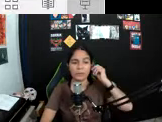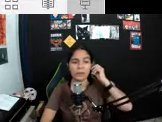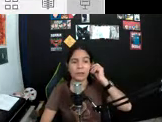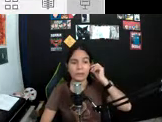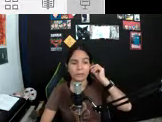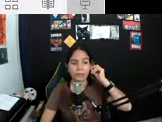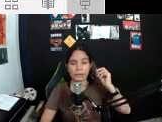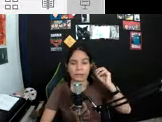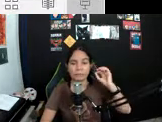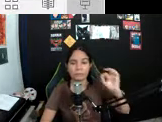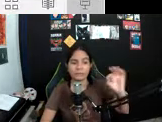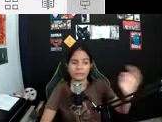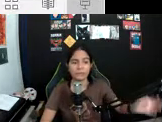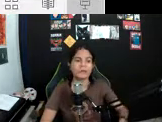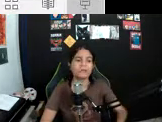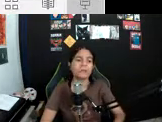busboards,